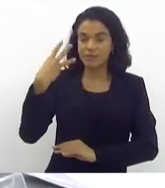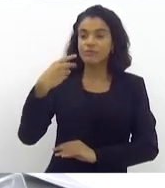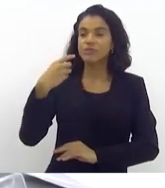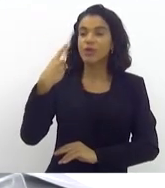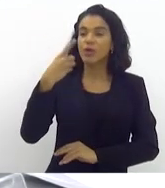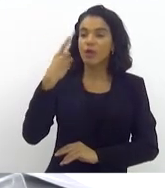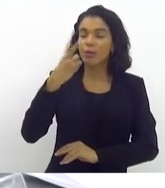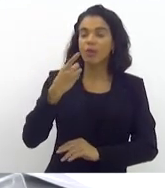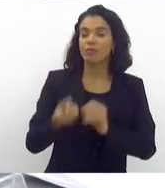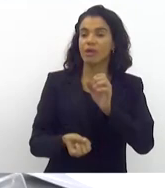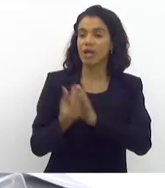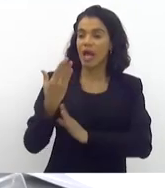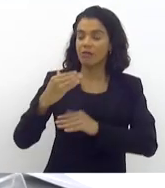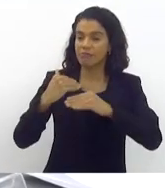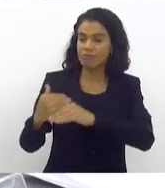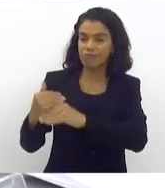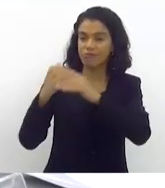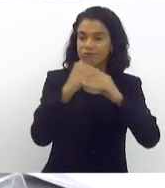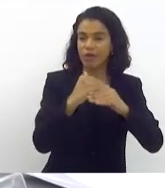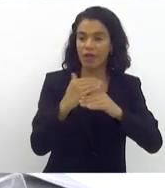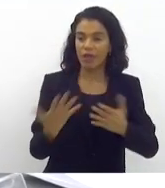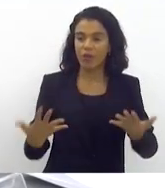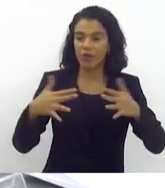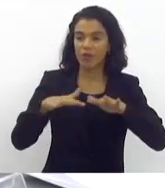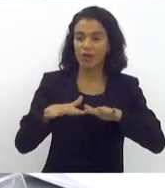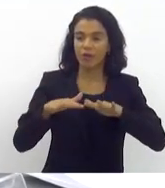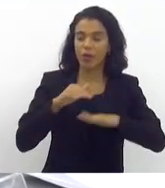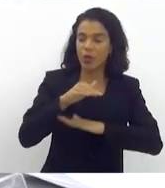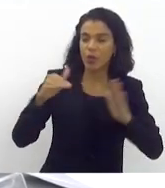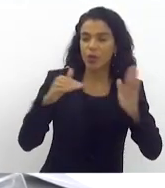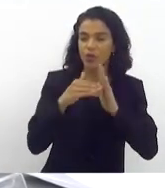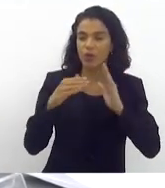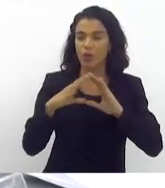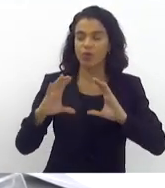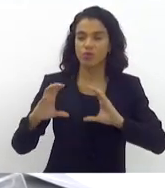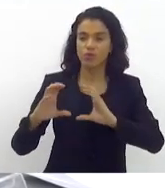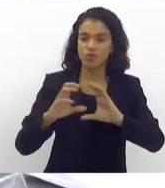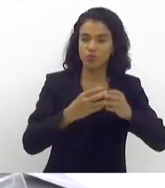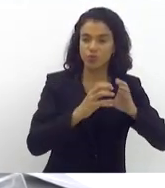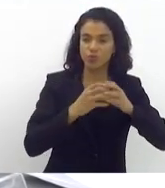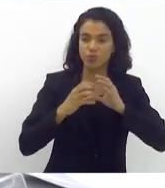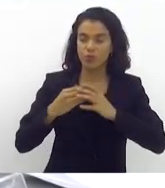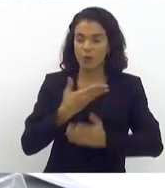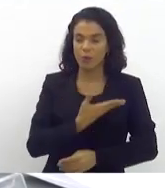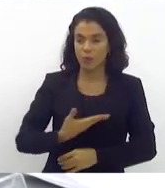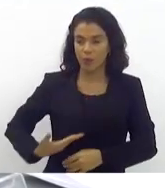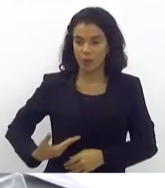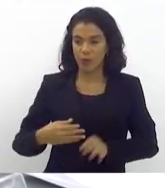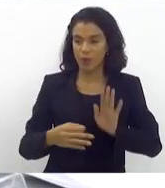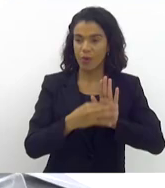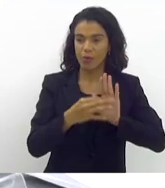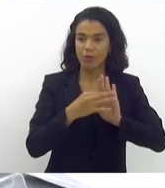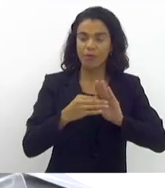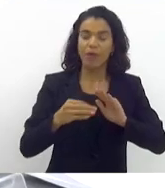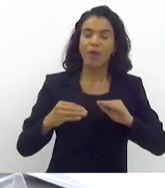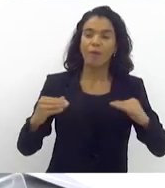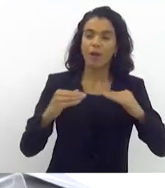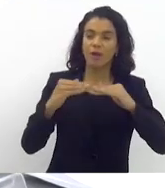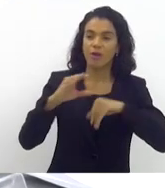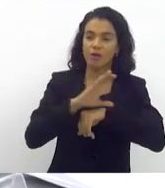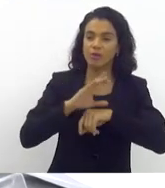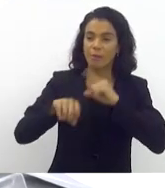de comitês de equidade, diversidade e inclusão em todos os órgãos públicos do Estado do Rio de Janeiro. O parecer é pela constitucionalidade